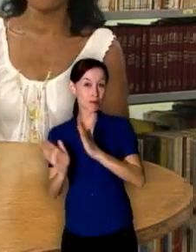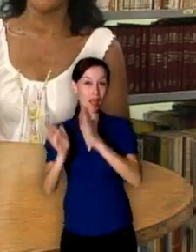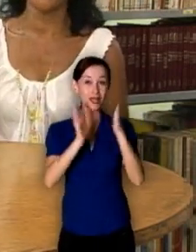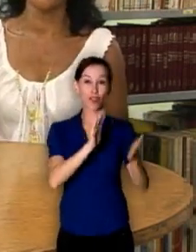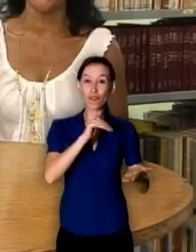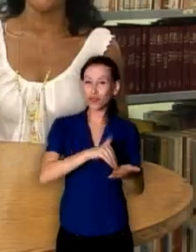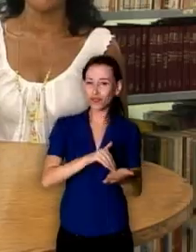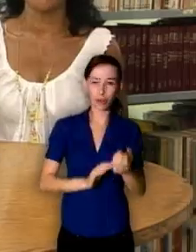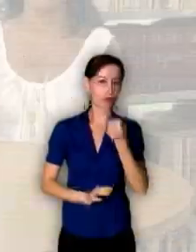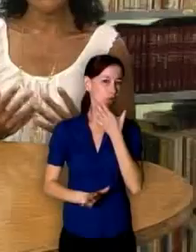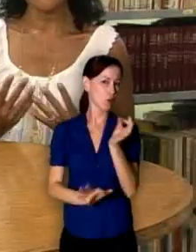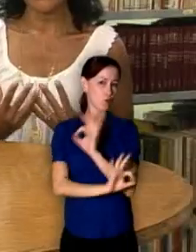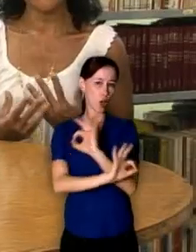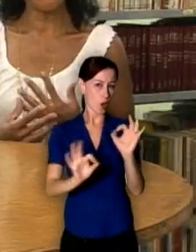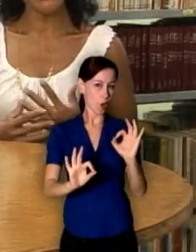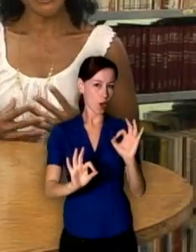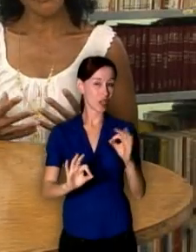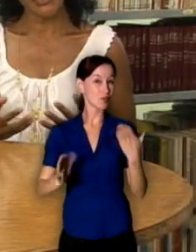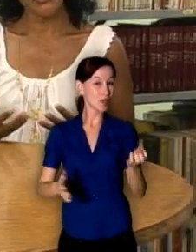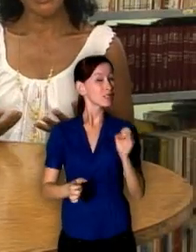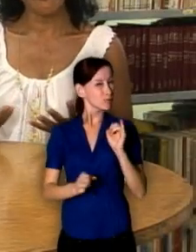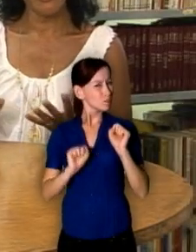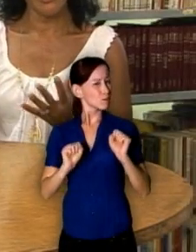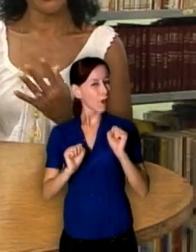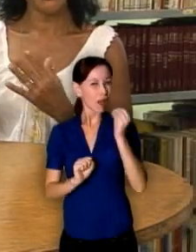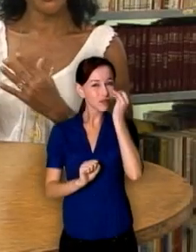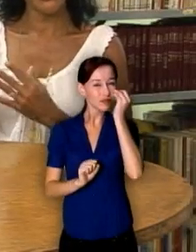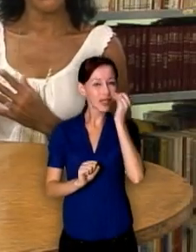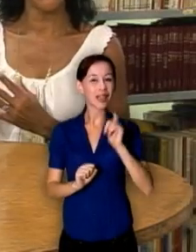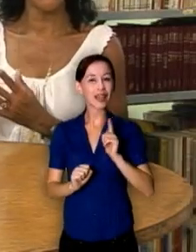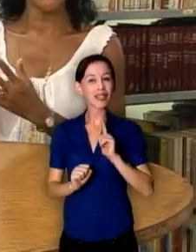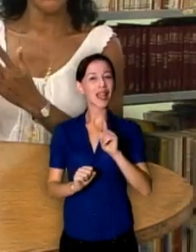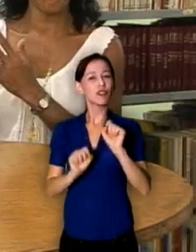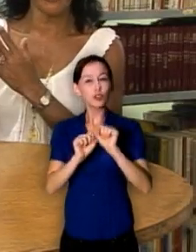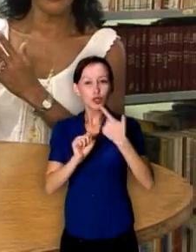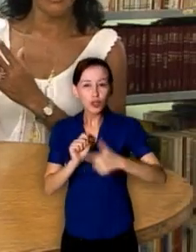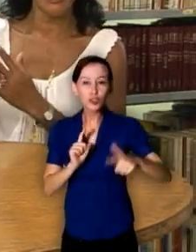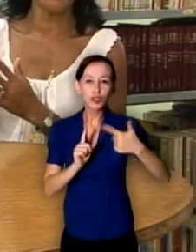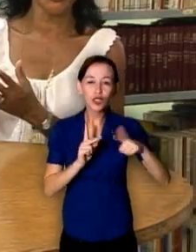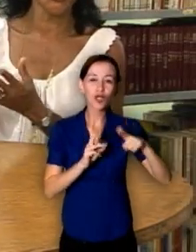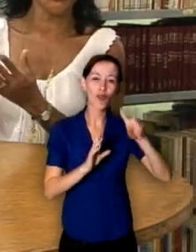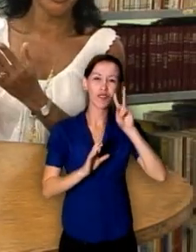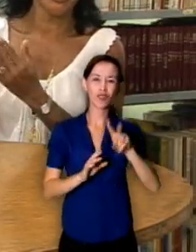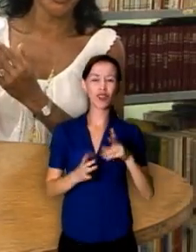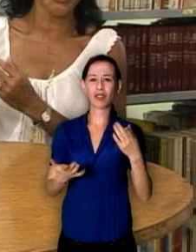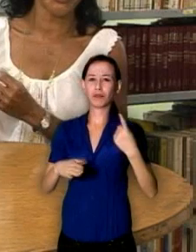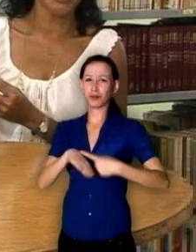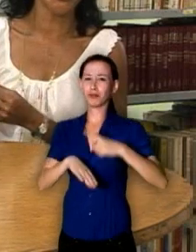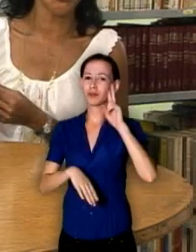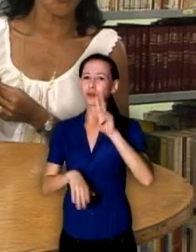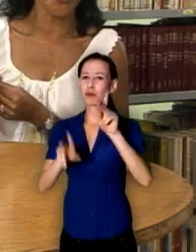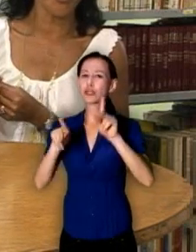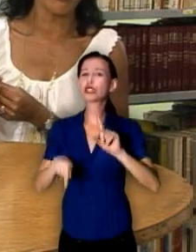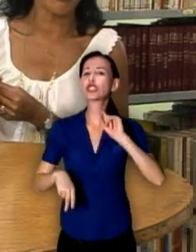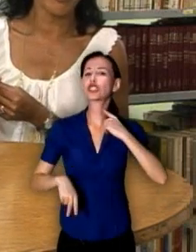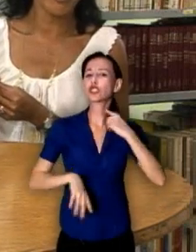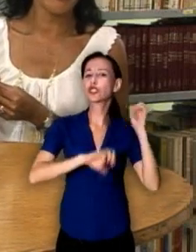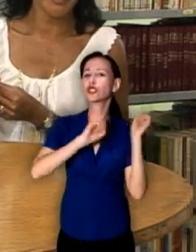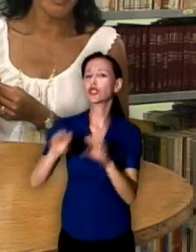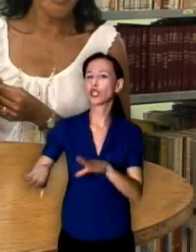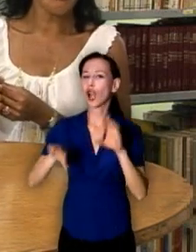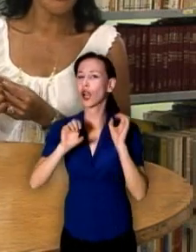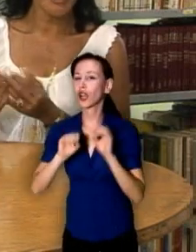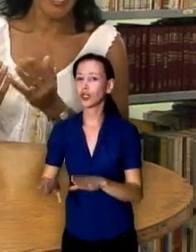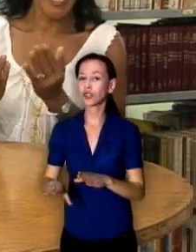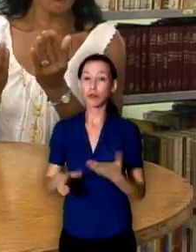muito gratificante para a gente. Se a gente pudesse fazer um trabalho com as pessoas, igual a gente vimos lá, as pessoas jogando a sujeira no córrego,